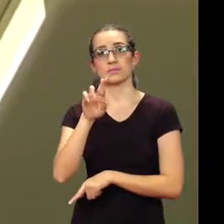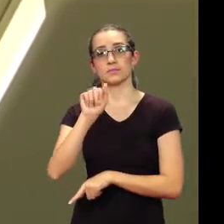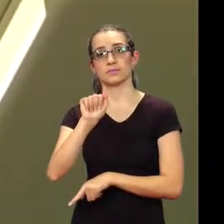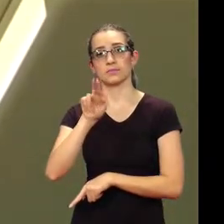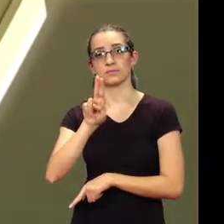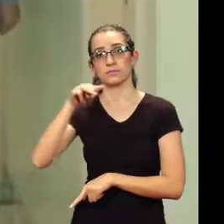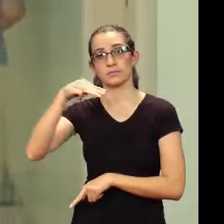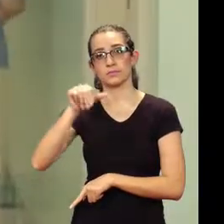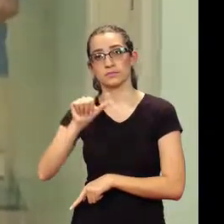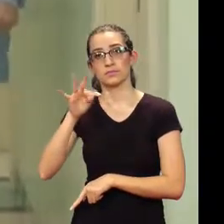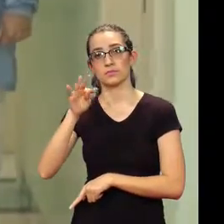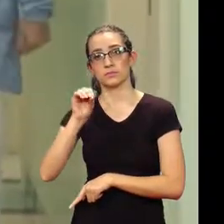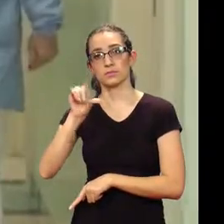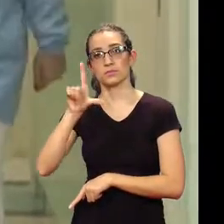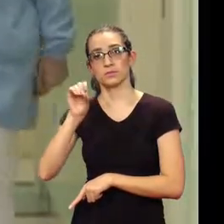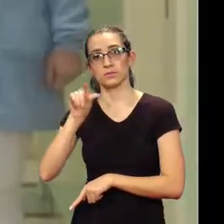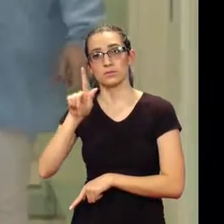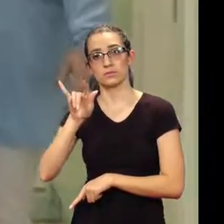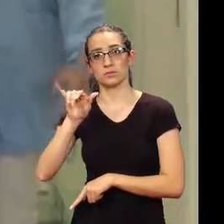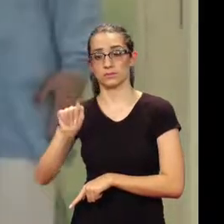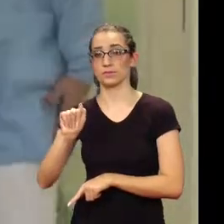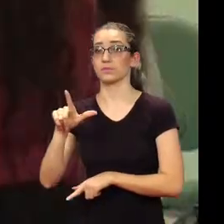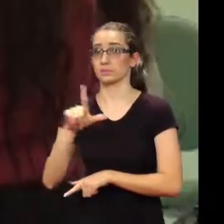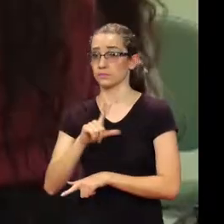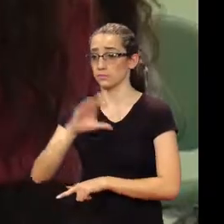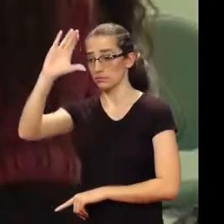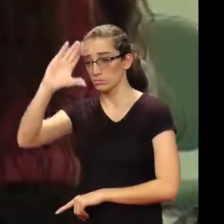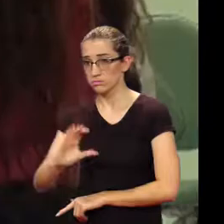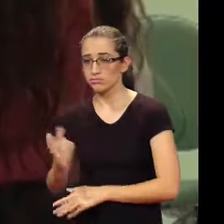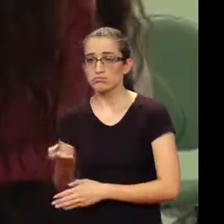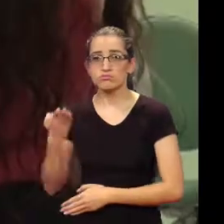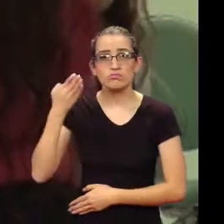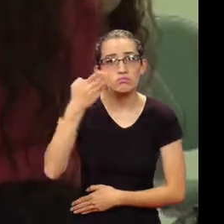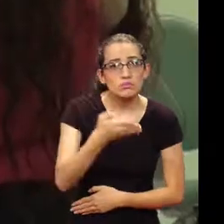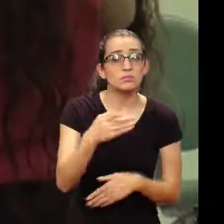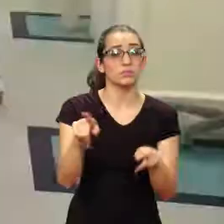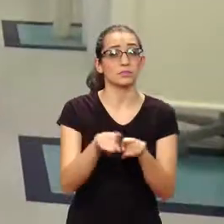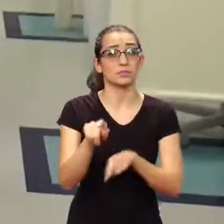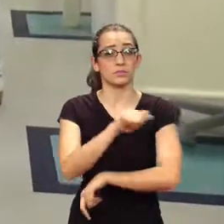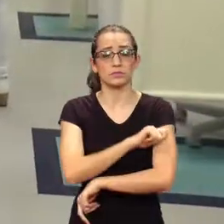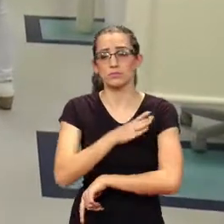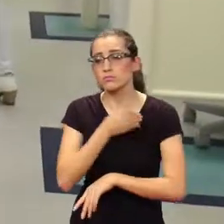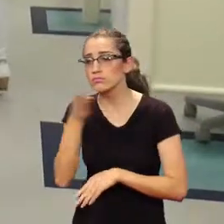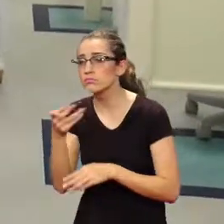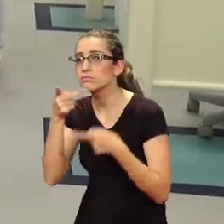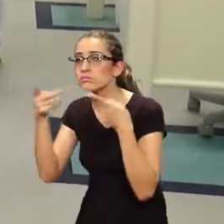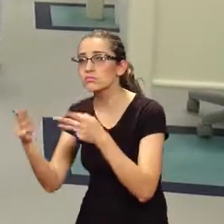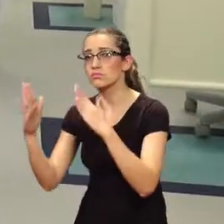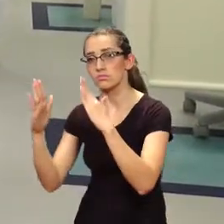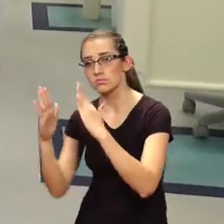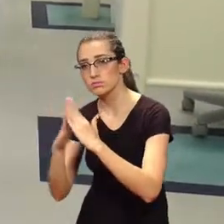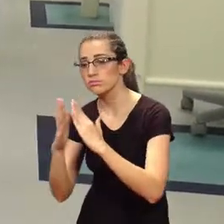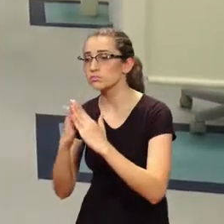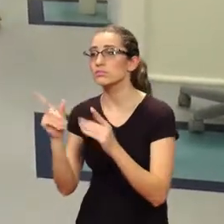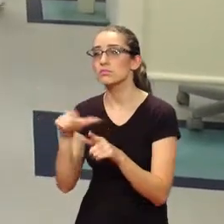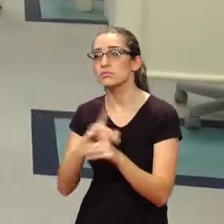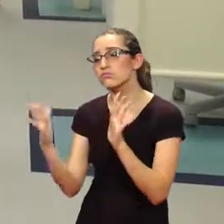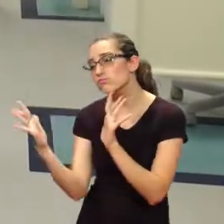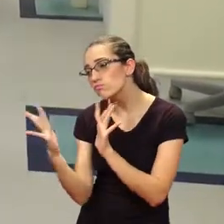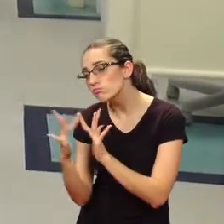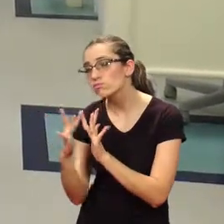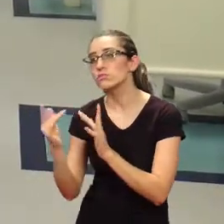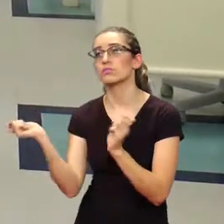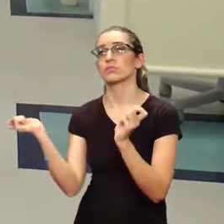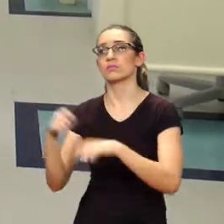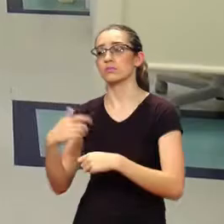traumatologia. Os estudantes realizam atendimentos e visitas domiciliares, com o objetivo de se aproximar do